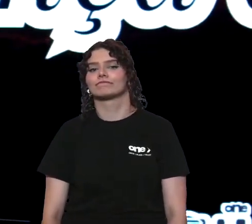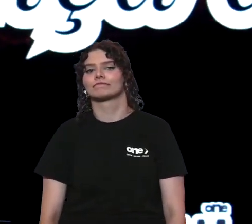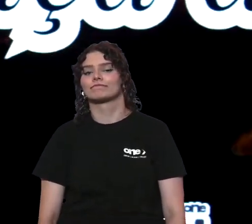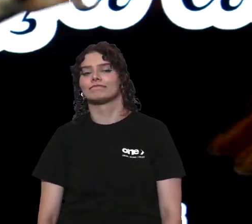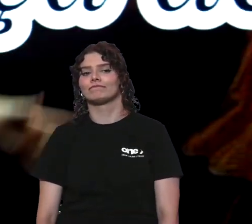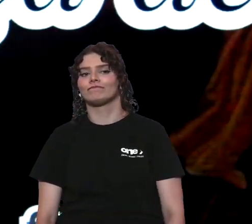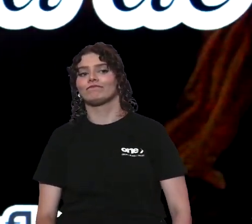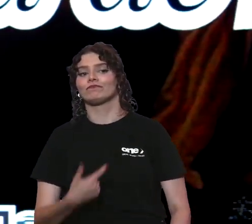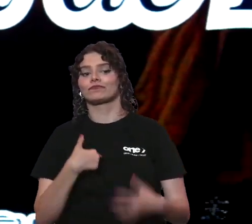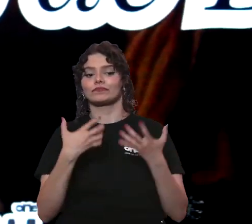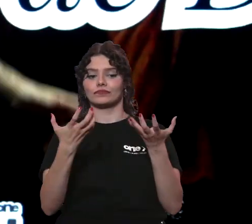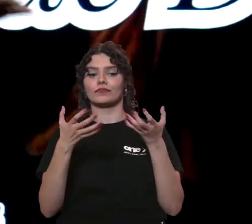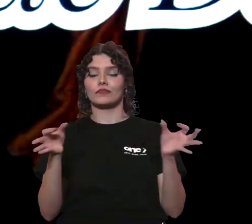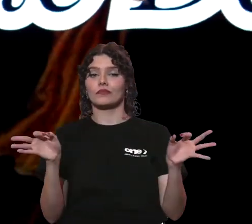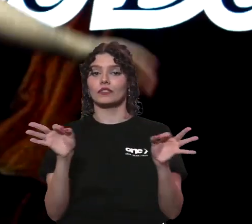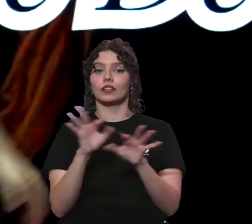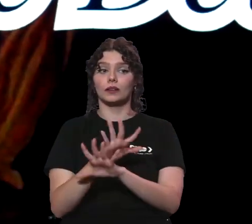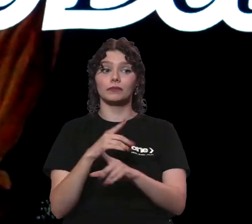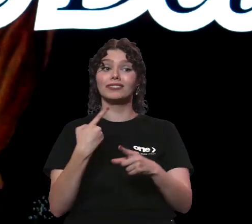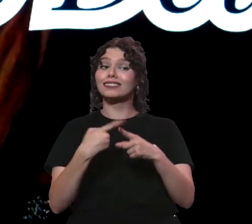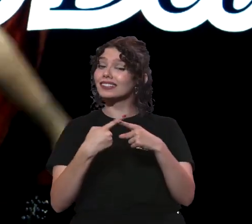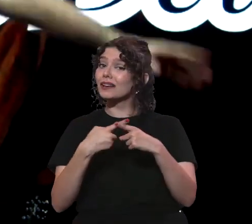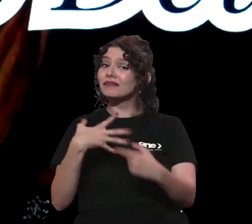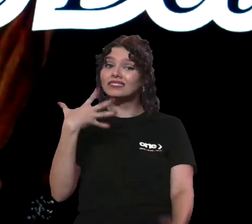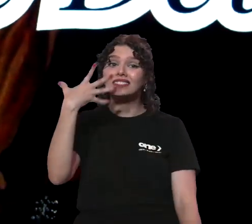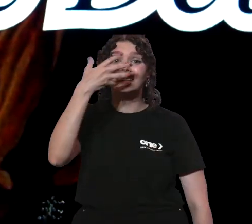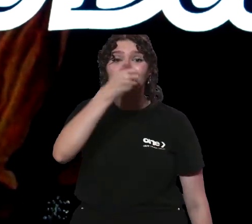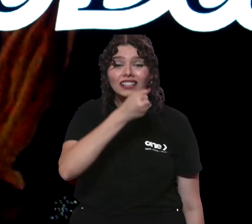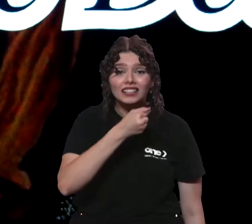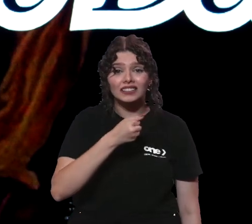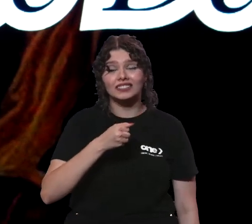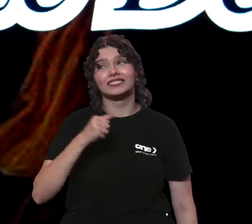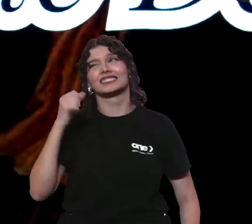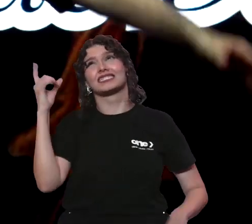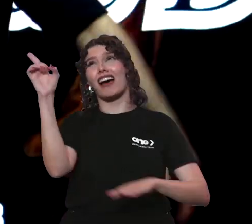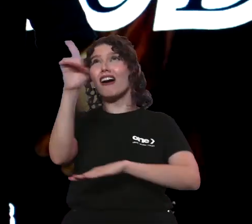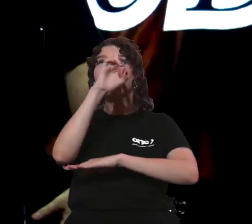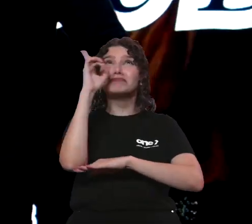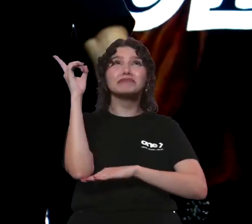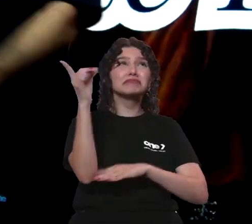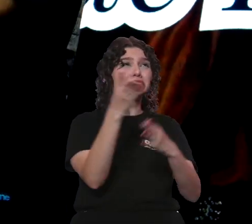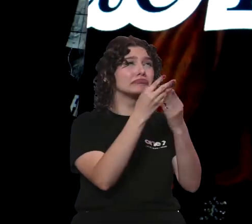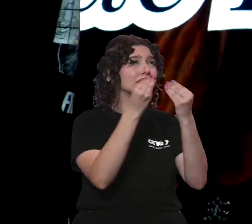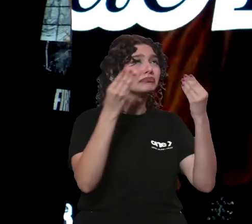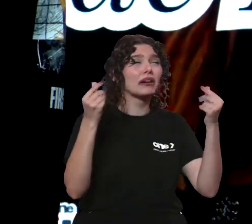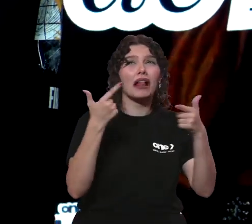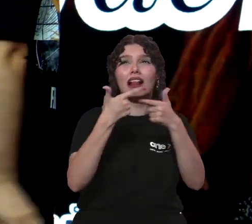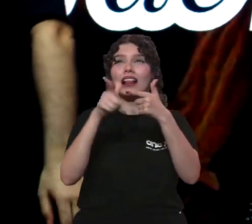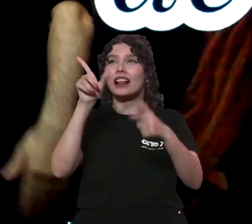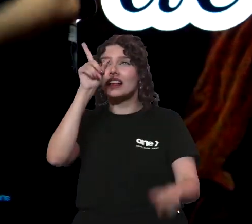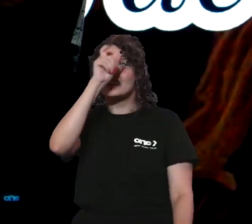Eu quero encerrar com isso porque é lindo. Mesmo com Davi passando todas essas dificuldades,